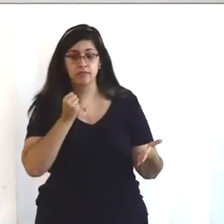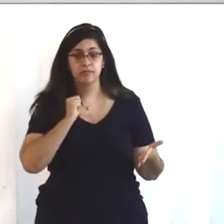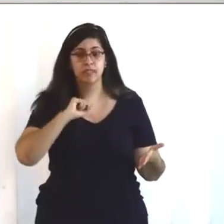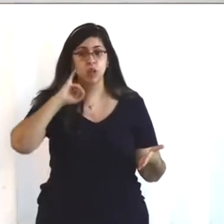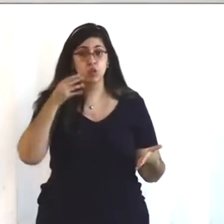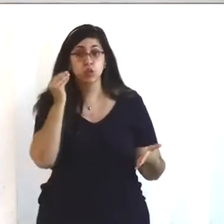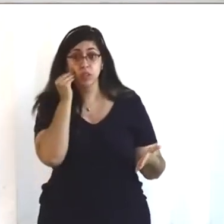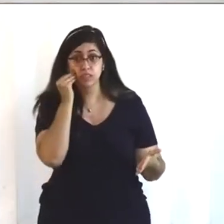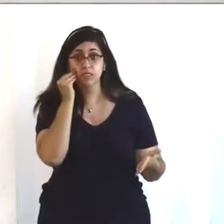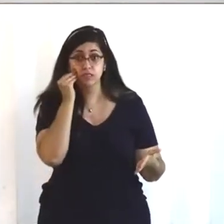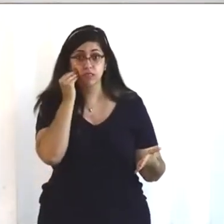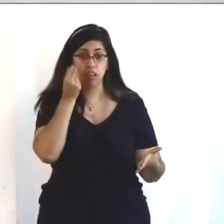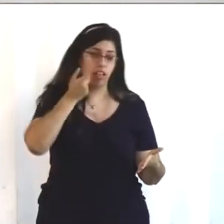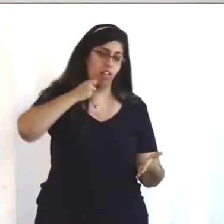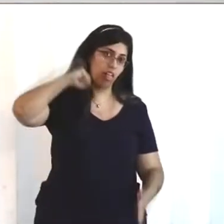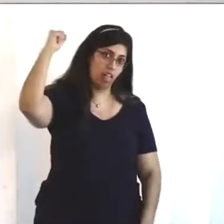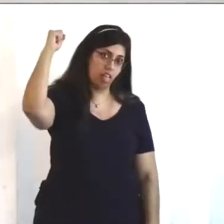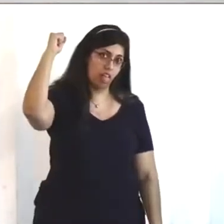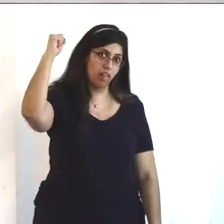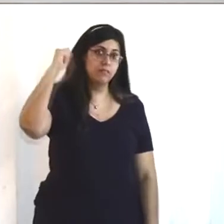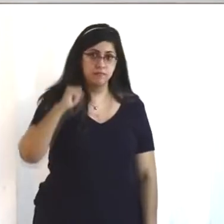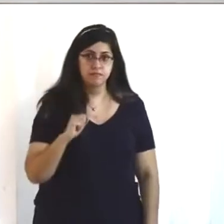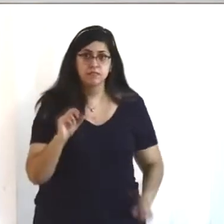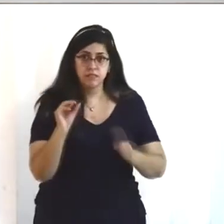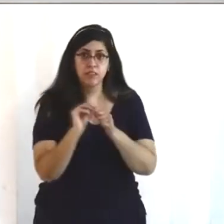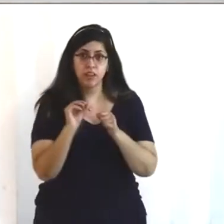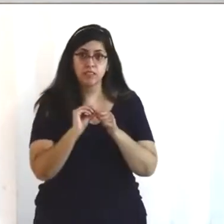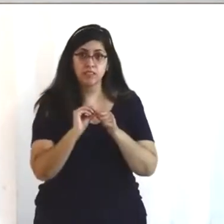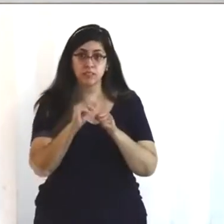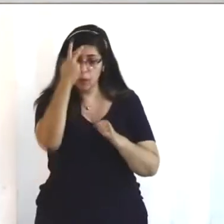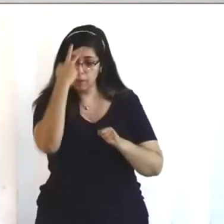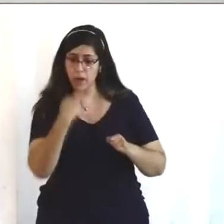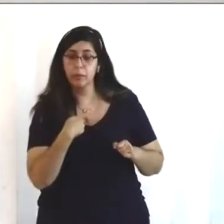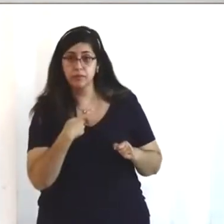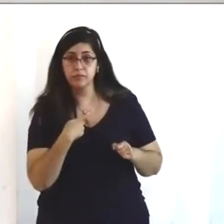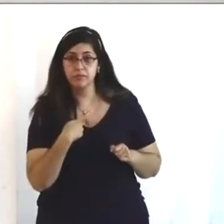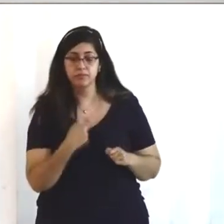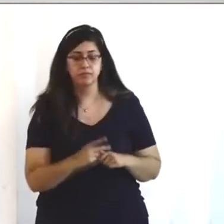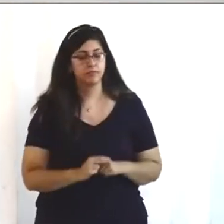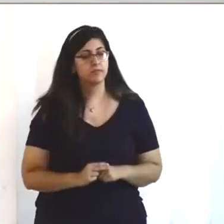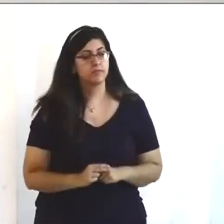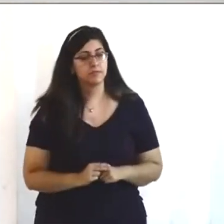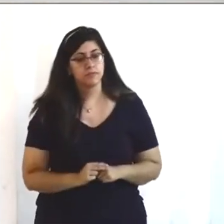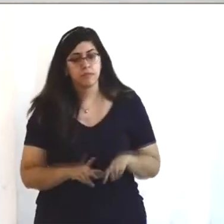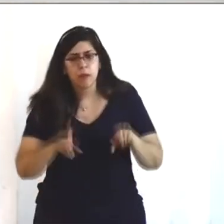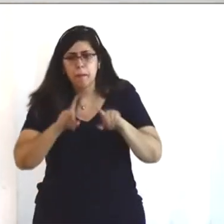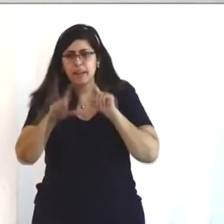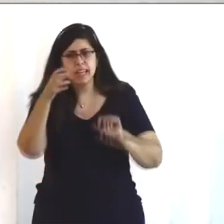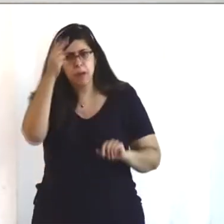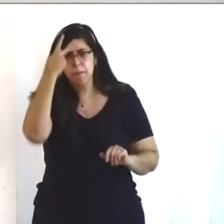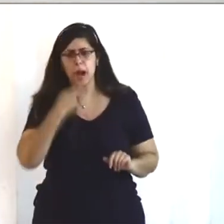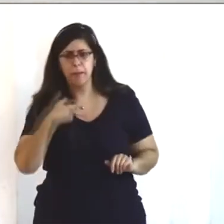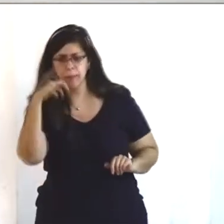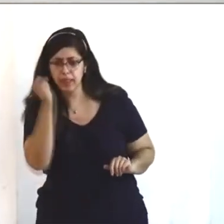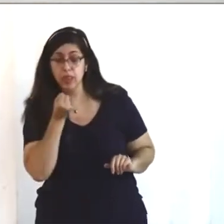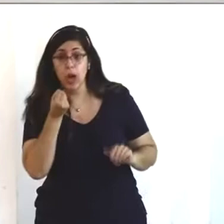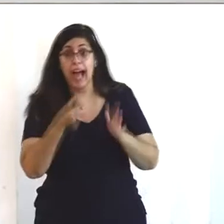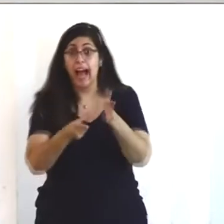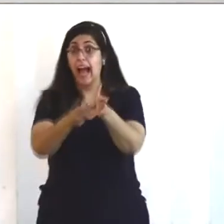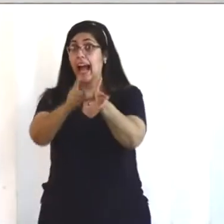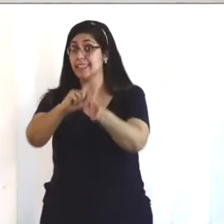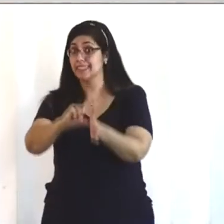suicidou-se, mas não foi o suicídio de Judas que foi o seu pecado imperdoável. Foi o que ele fez